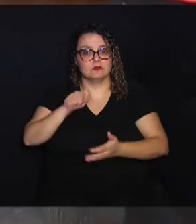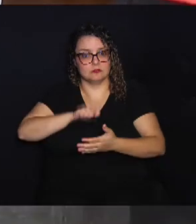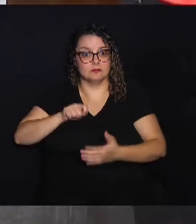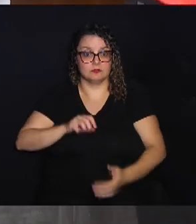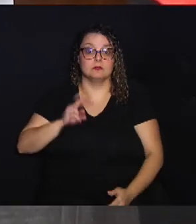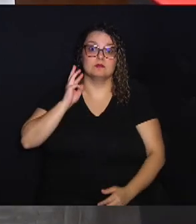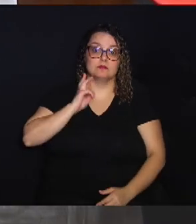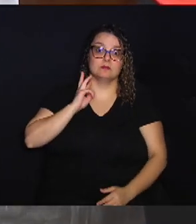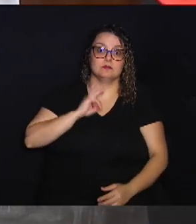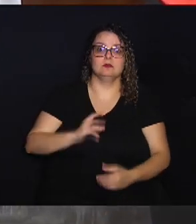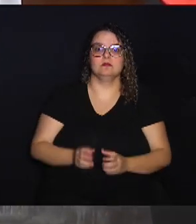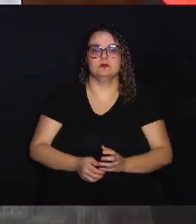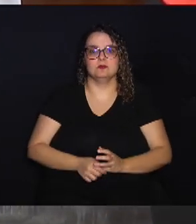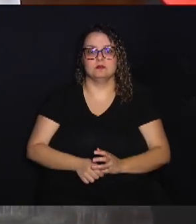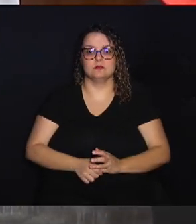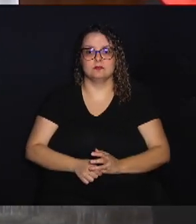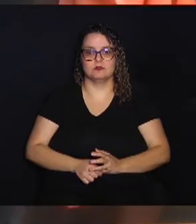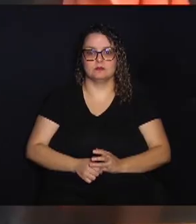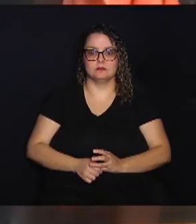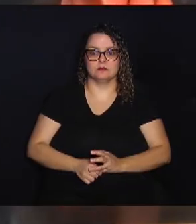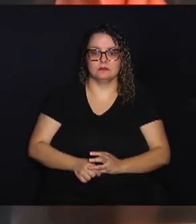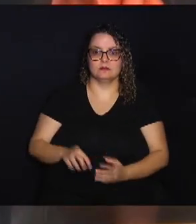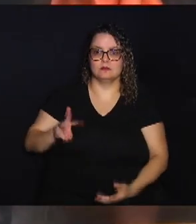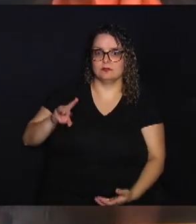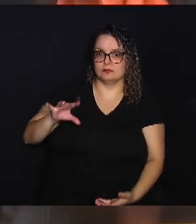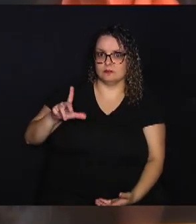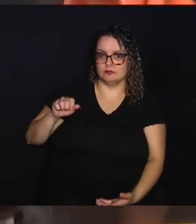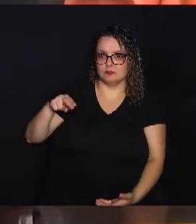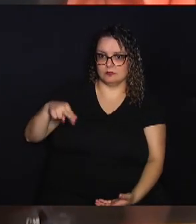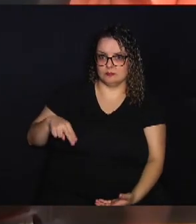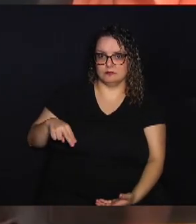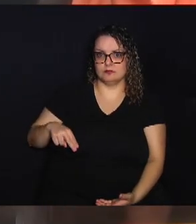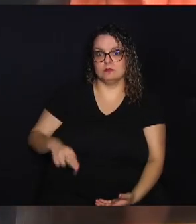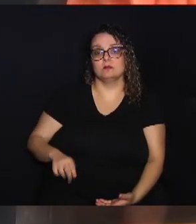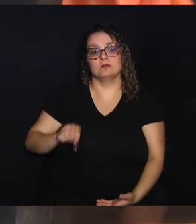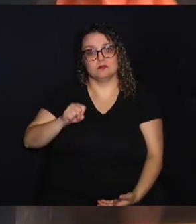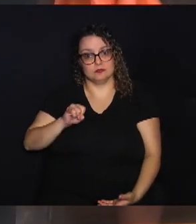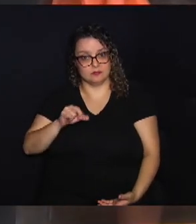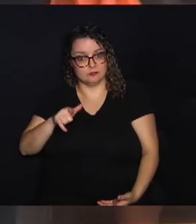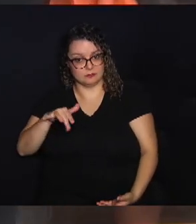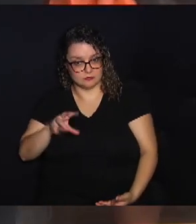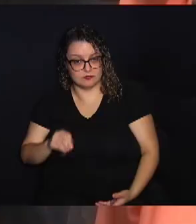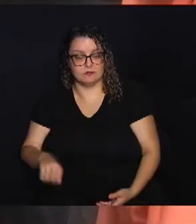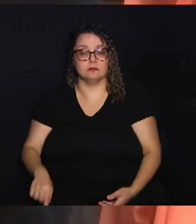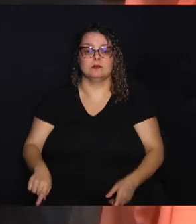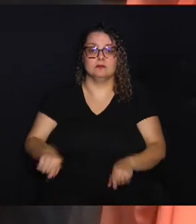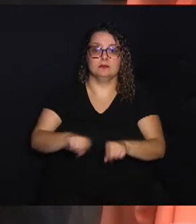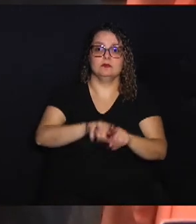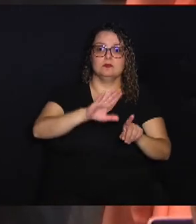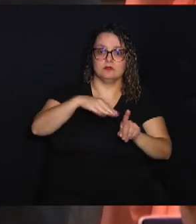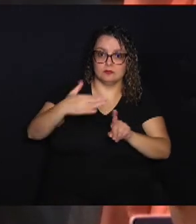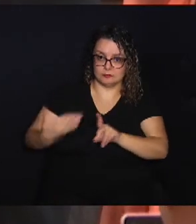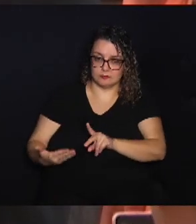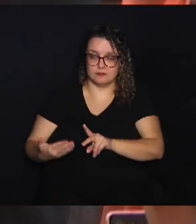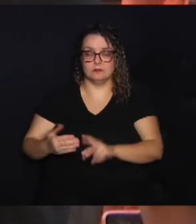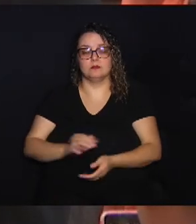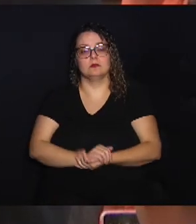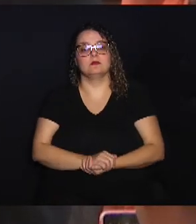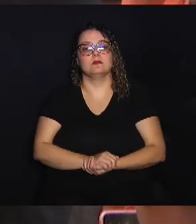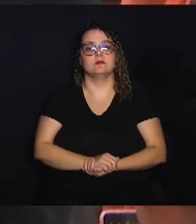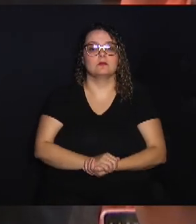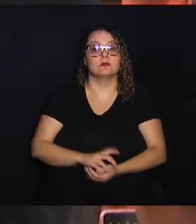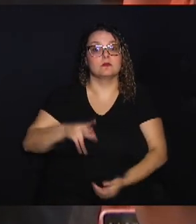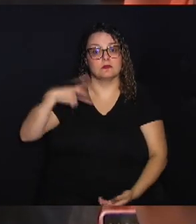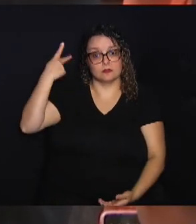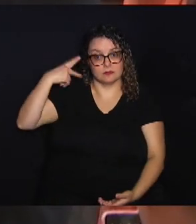Cecílio Santos, Uira Estevão de Araújo e Silvio de Lima receberam a homenagem. Das mãos da vereadora